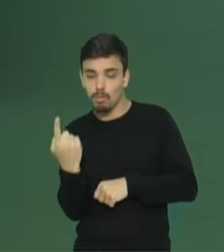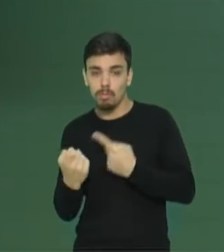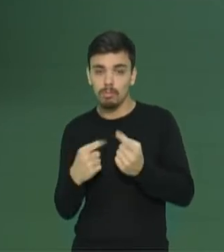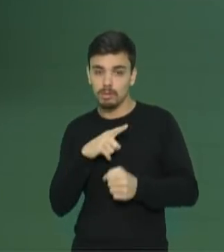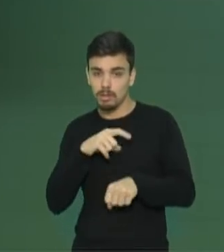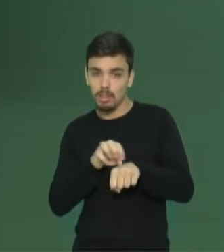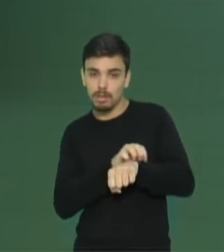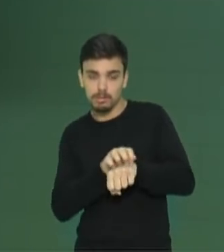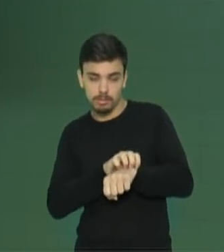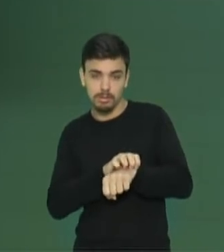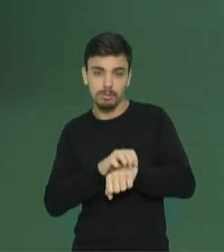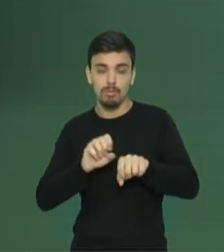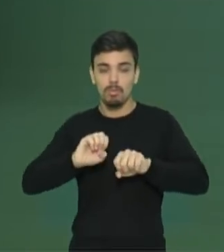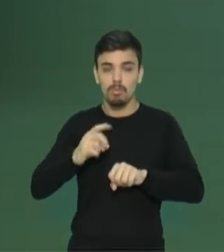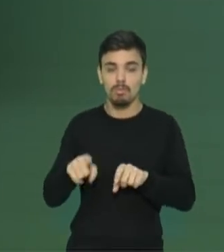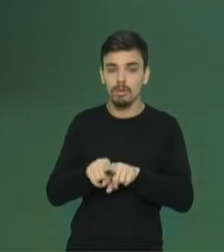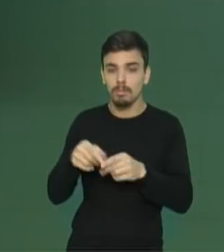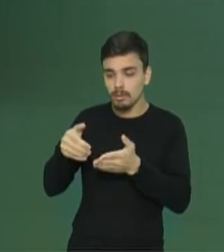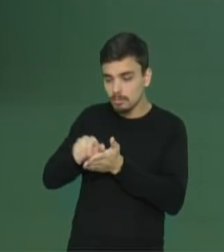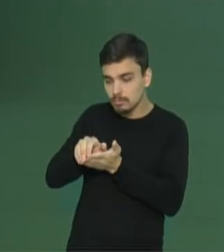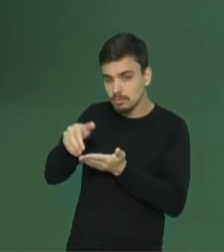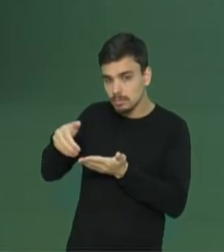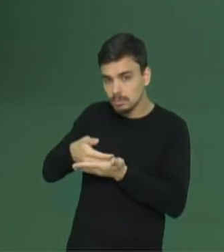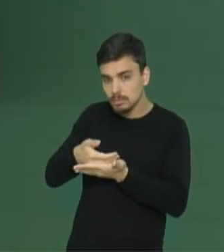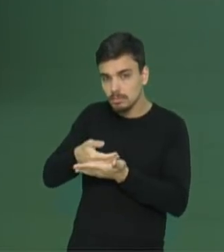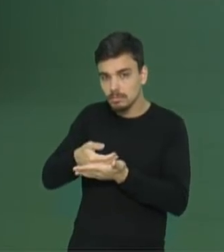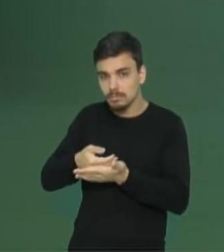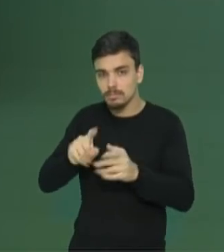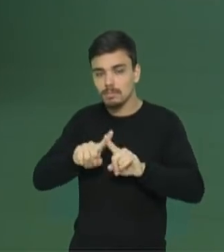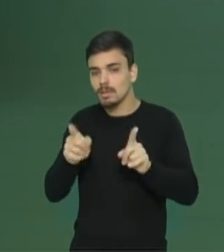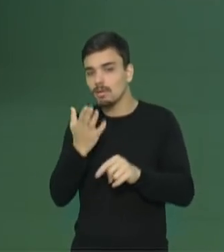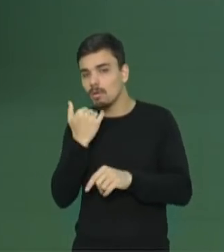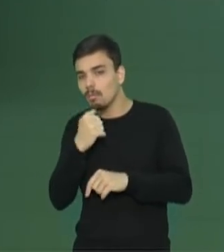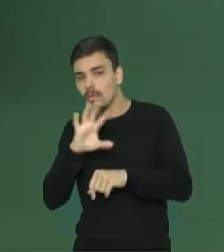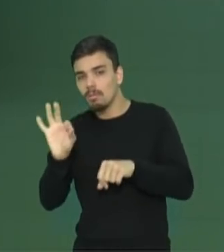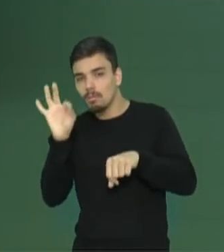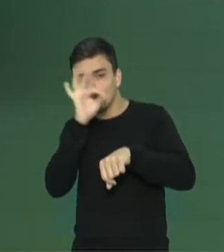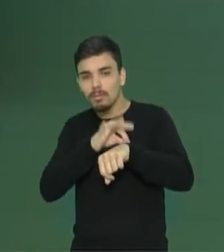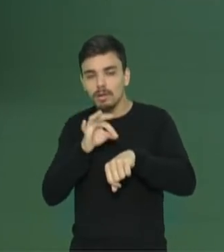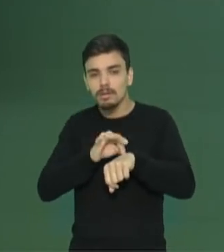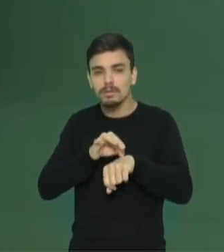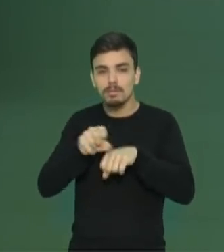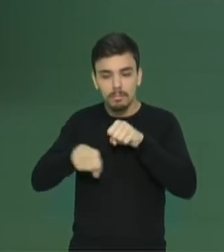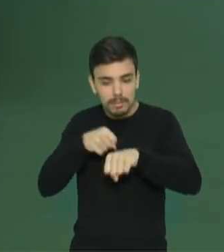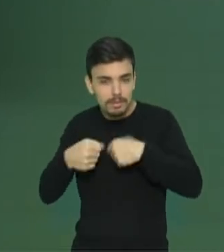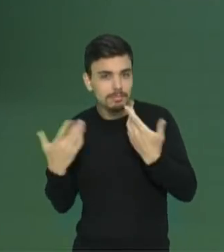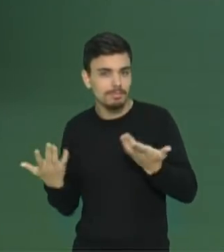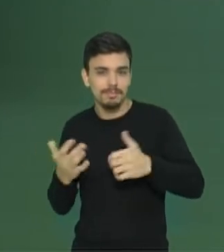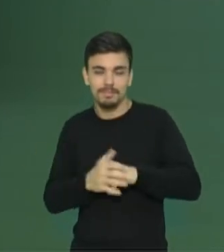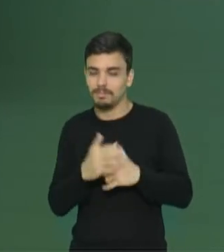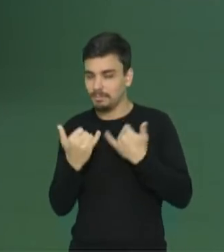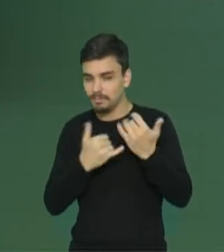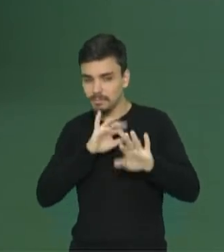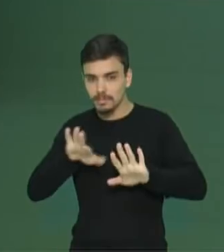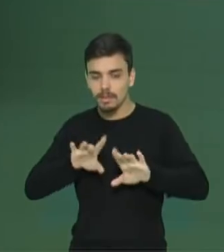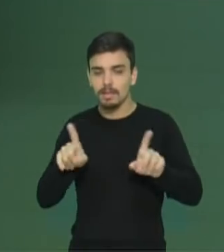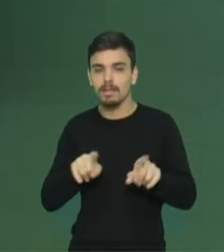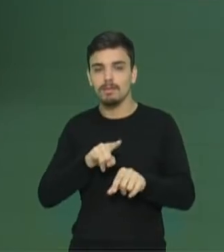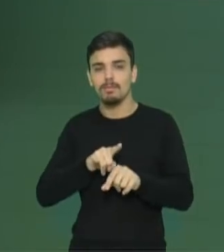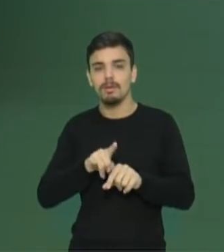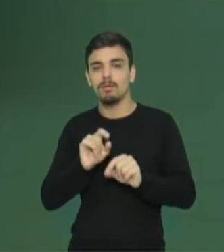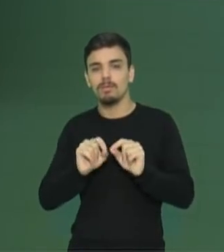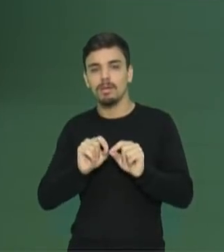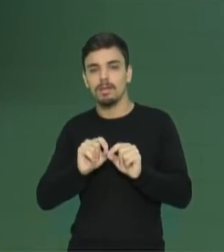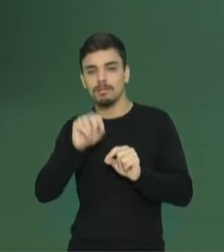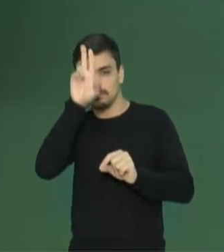Ostras. Quem nunca comeu um pernilongo andando de bicicleta? Claro que não vai ser um inseto selvagem, caçado.